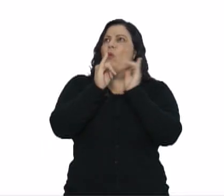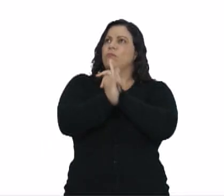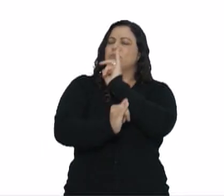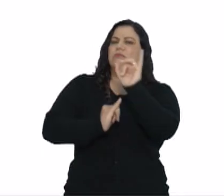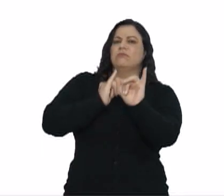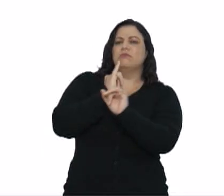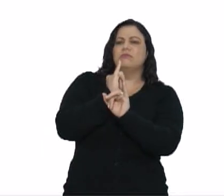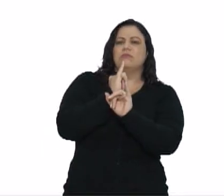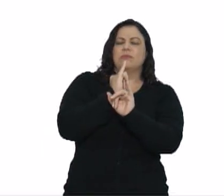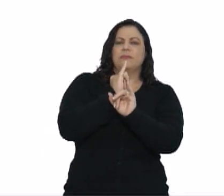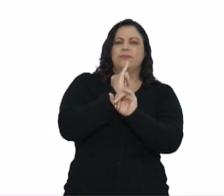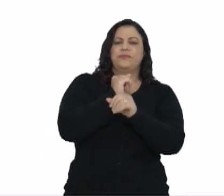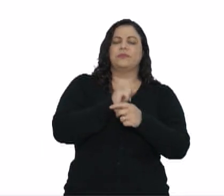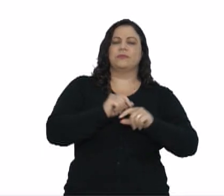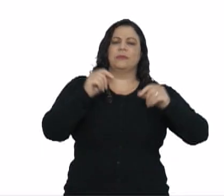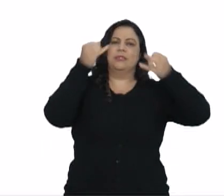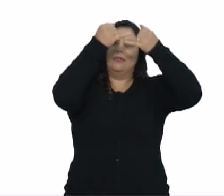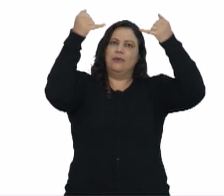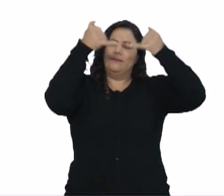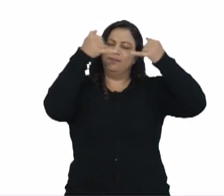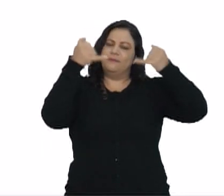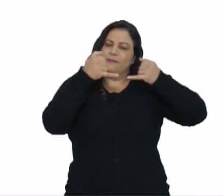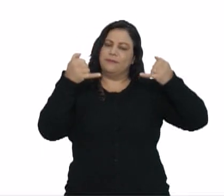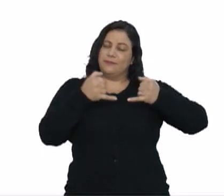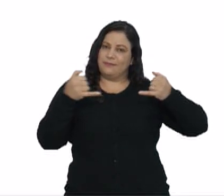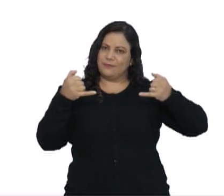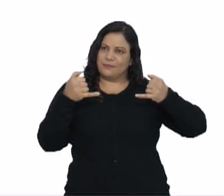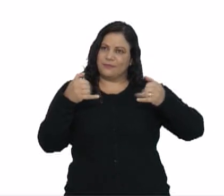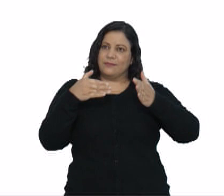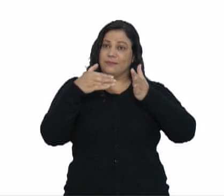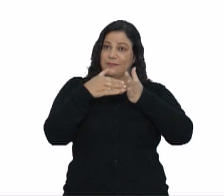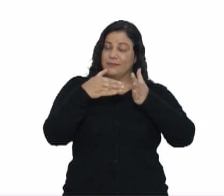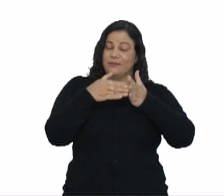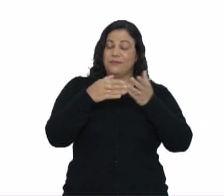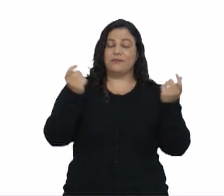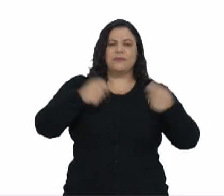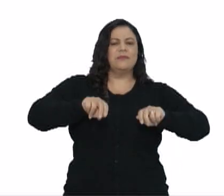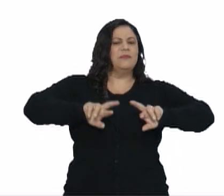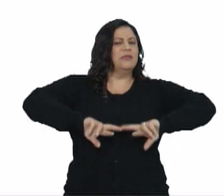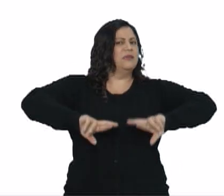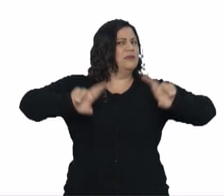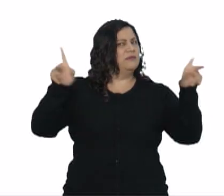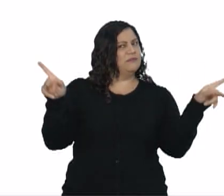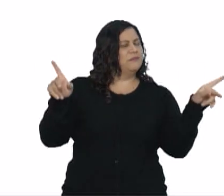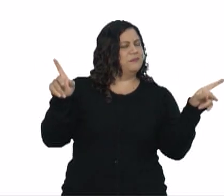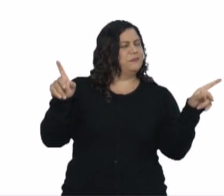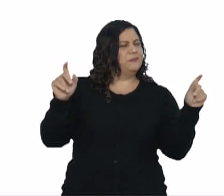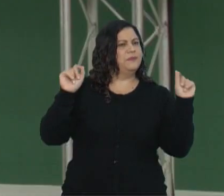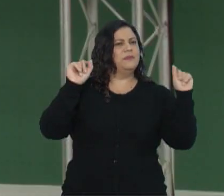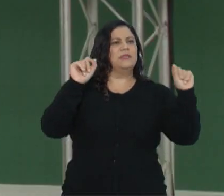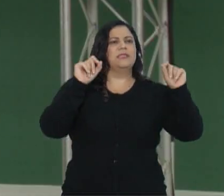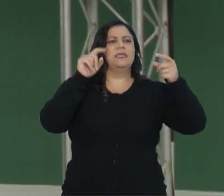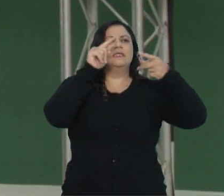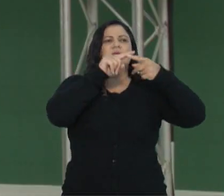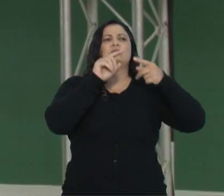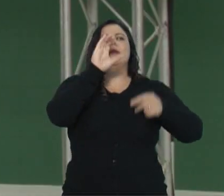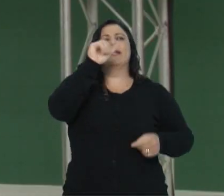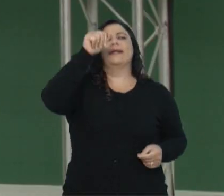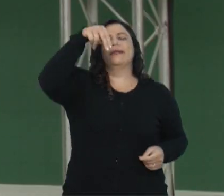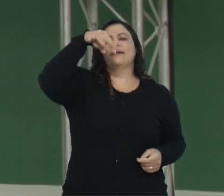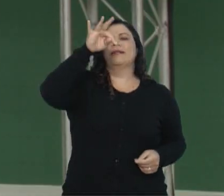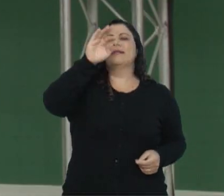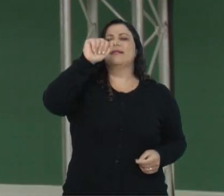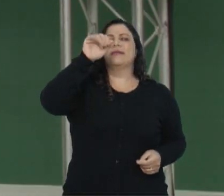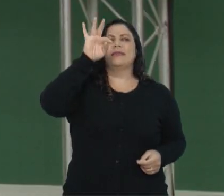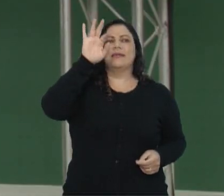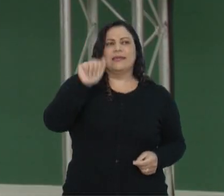no máximo 4 linhas, onde podemos diferenciar a cantata de uma sonata e de uma tocata. Eu não falei de tocata ainda. Vou